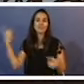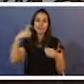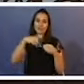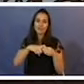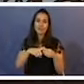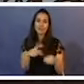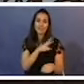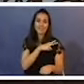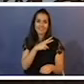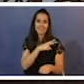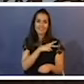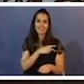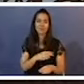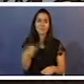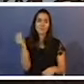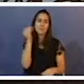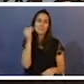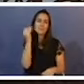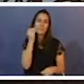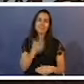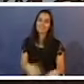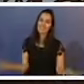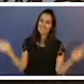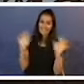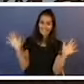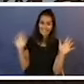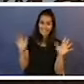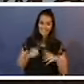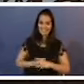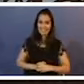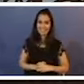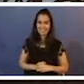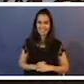volta Turminha do 2º ano aquele beijo e até a próxima aula tchau tchau